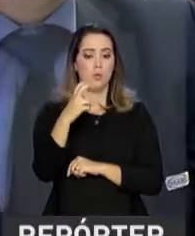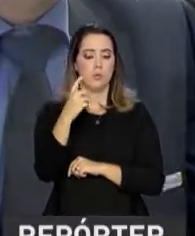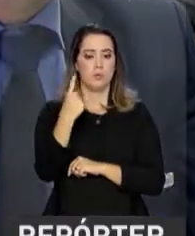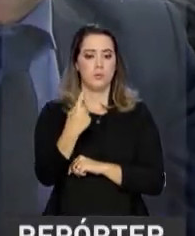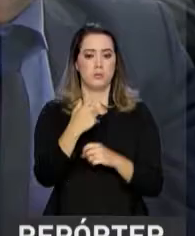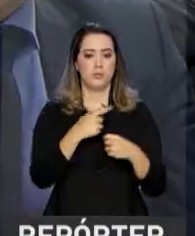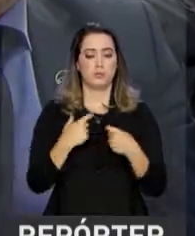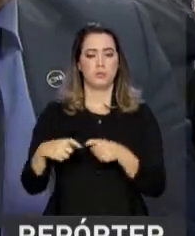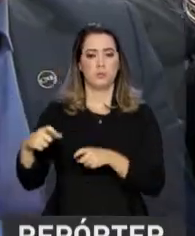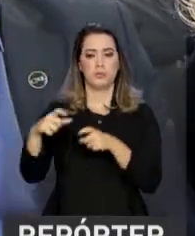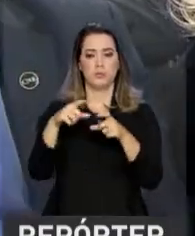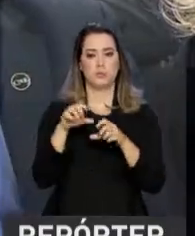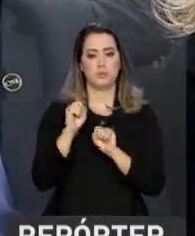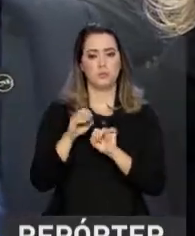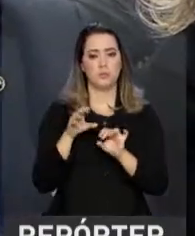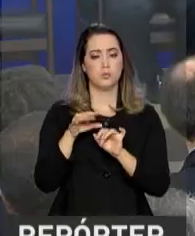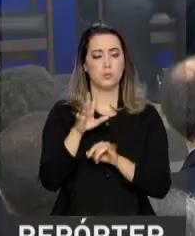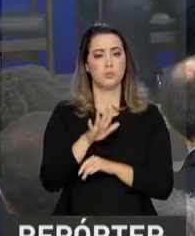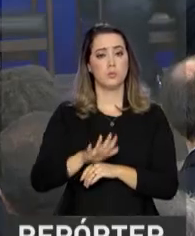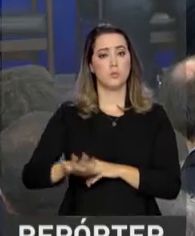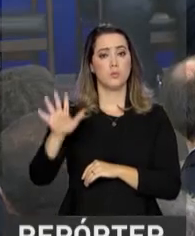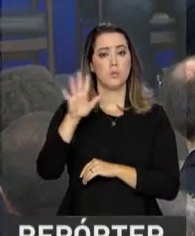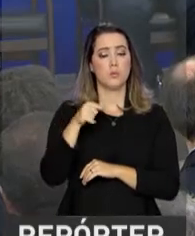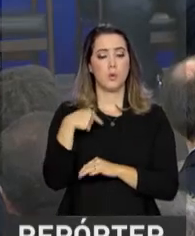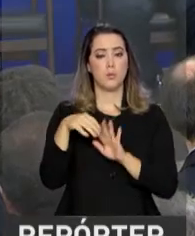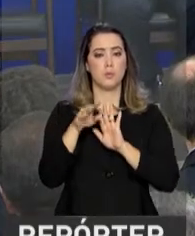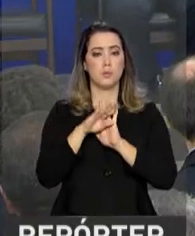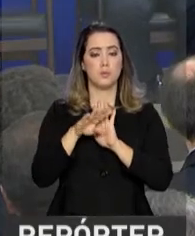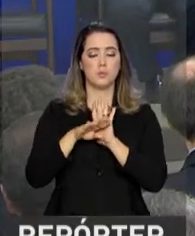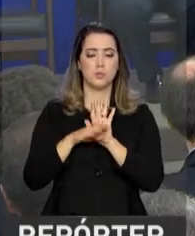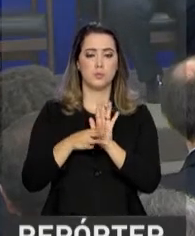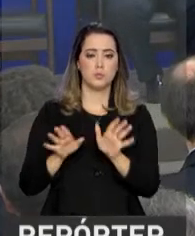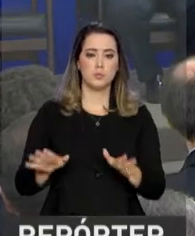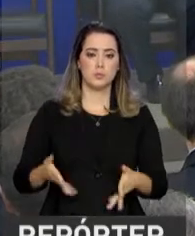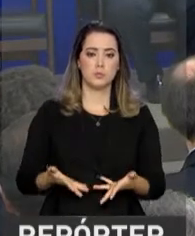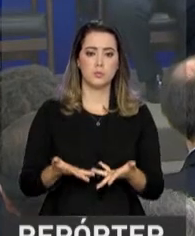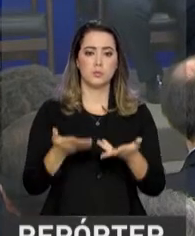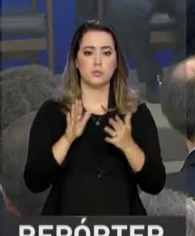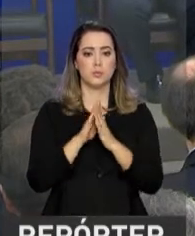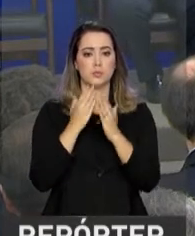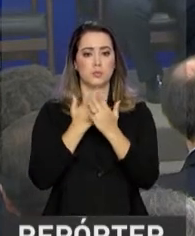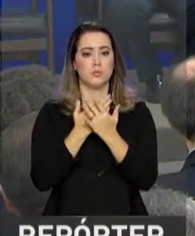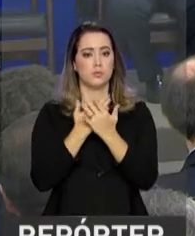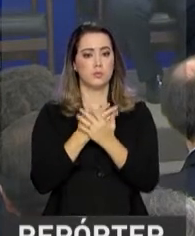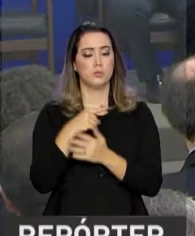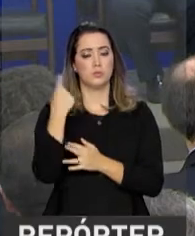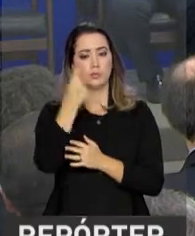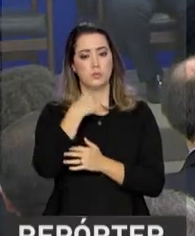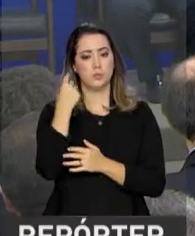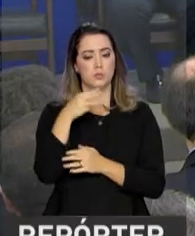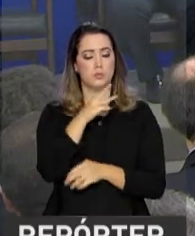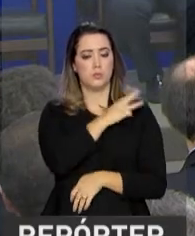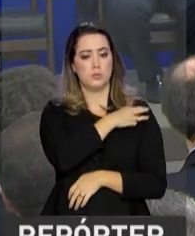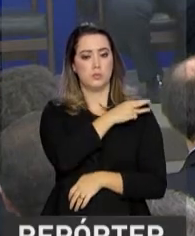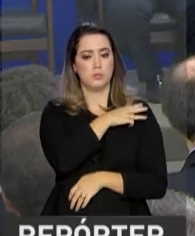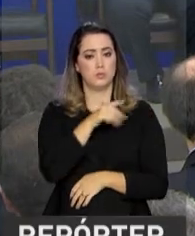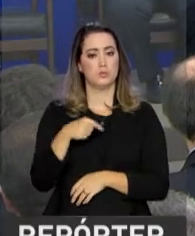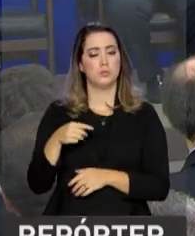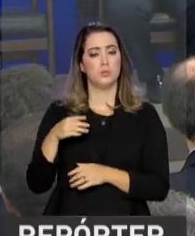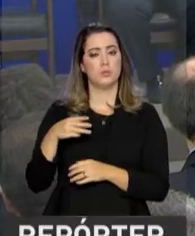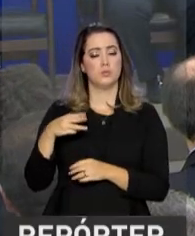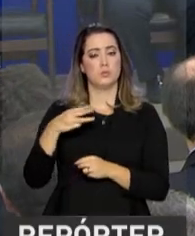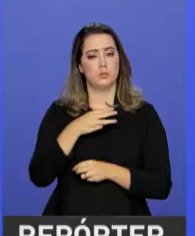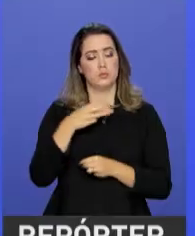unidades de ensino em todo o país pelo programa de fomento às escolas de tempo integral no ensino médio do ministério